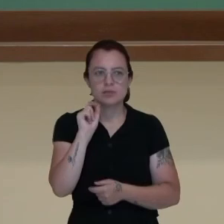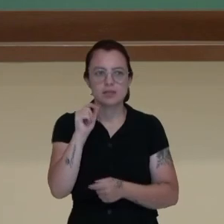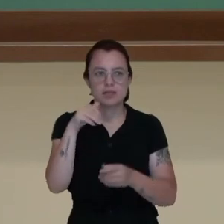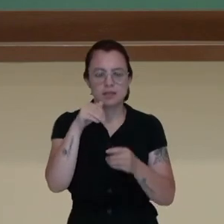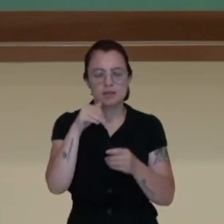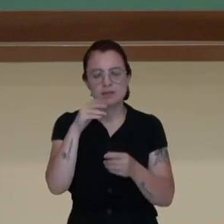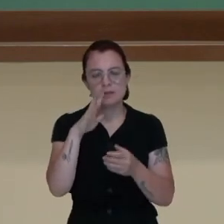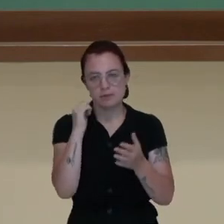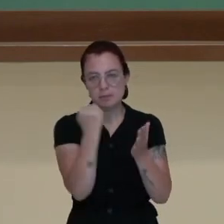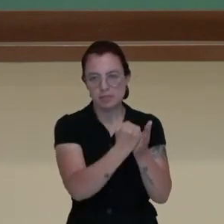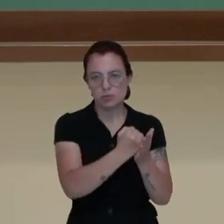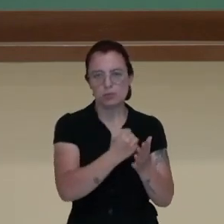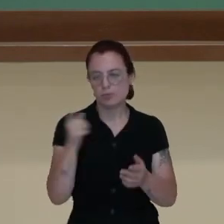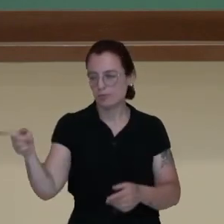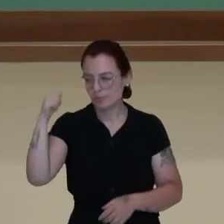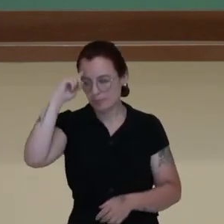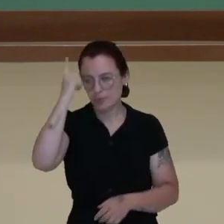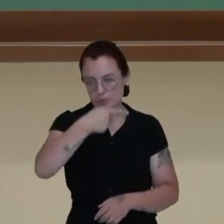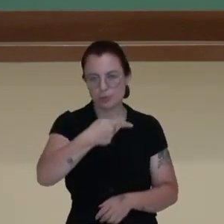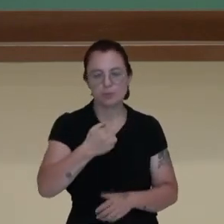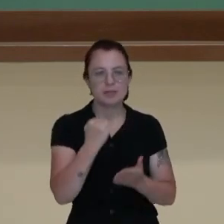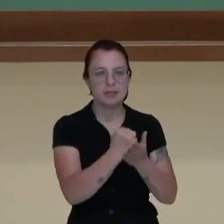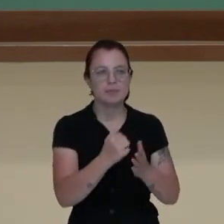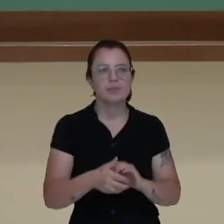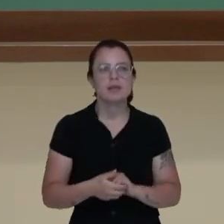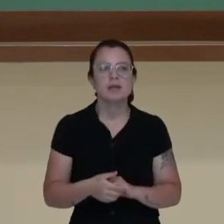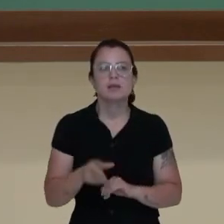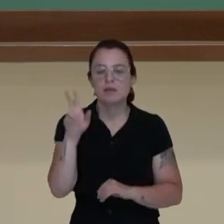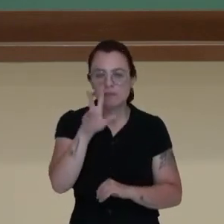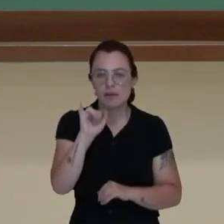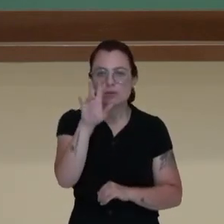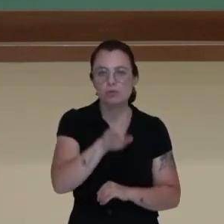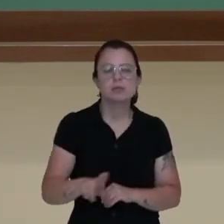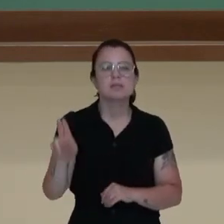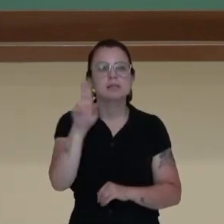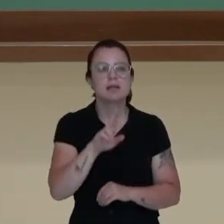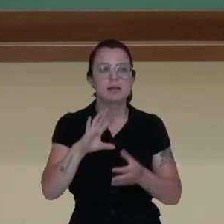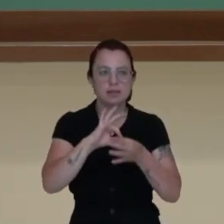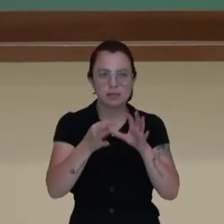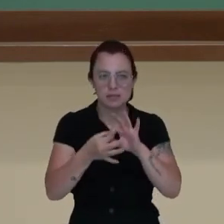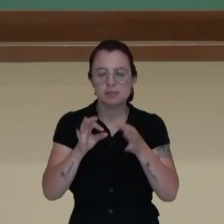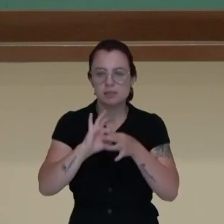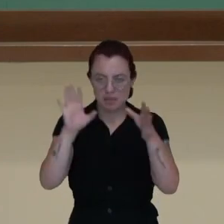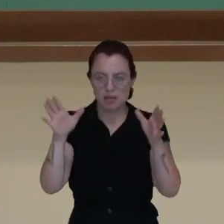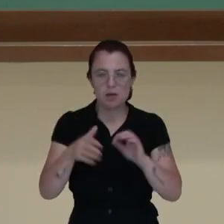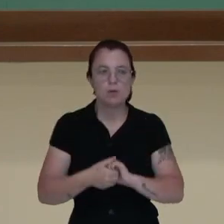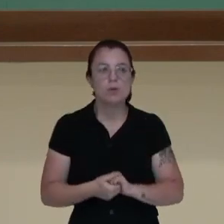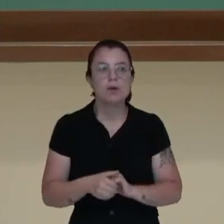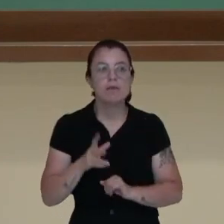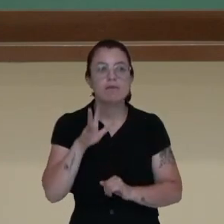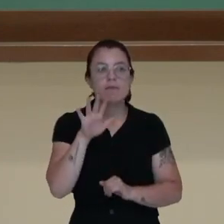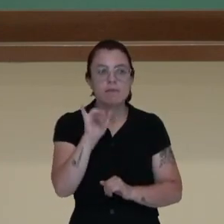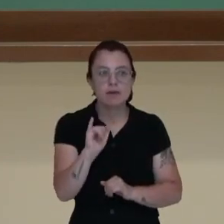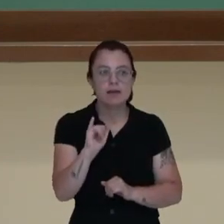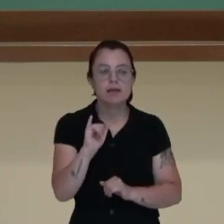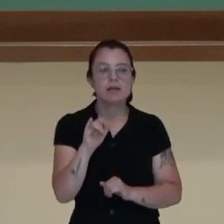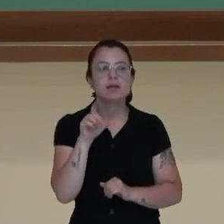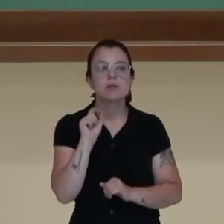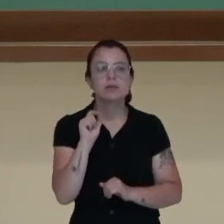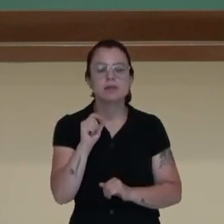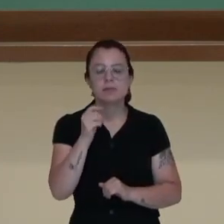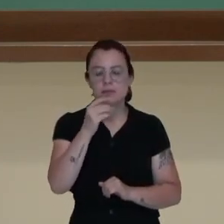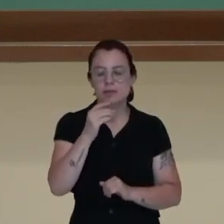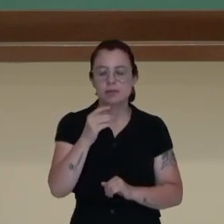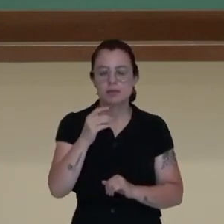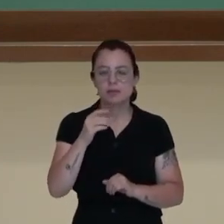questões. Ele vai ser, então, esse assassinato, ele vai ser usado pela Aliança Liberal para criar um clima de comoção